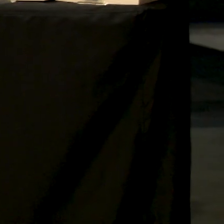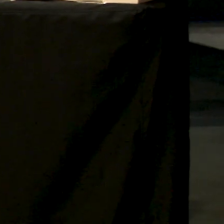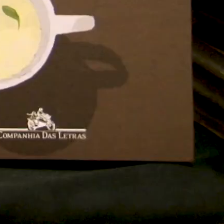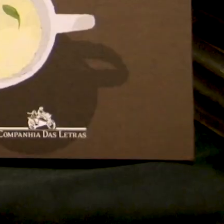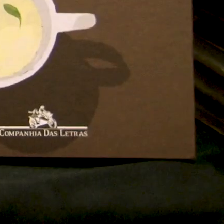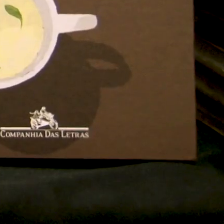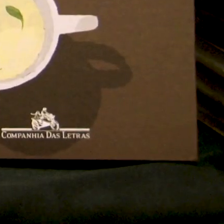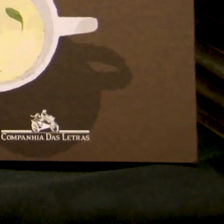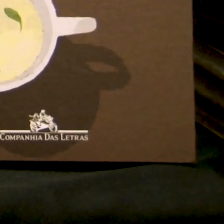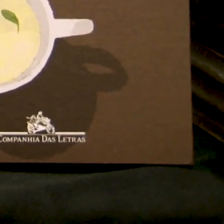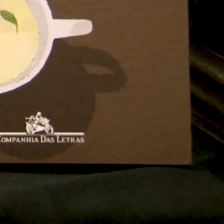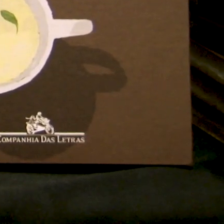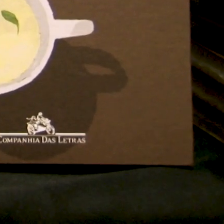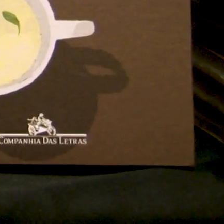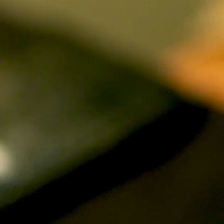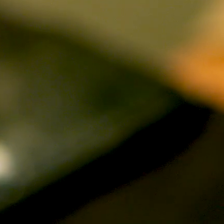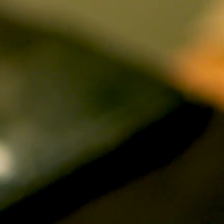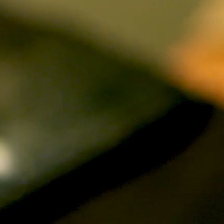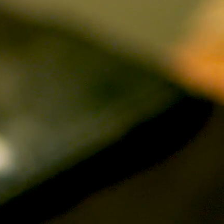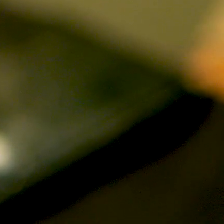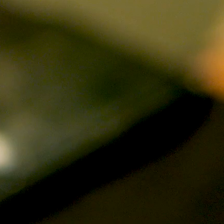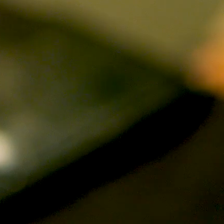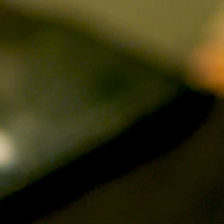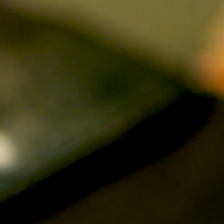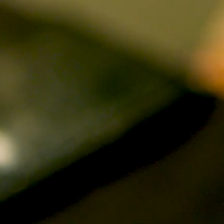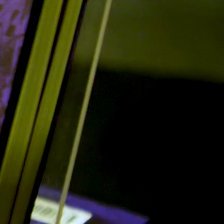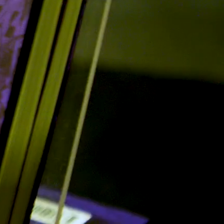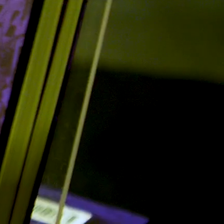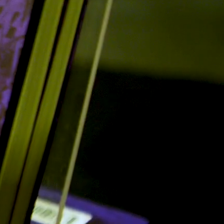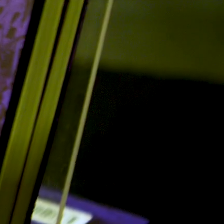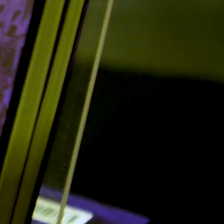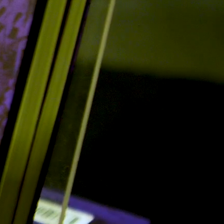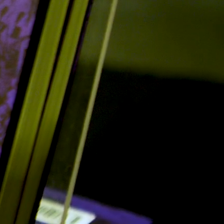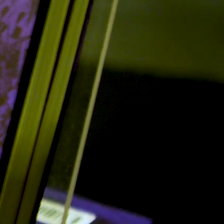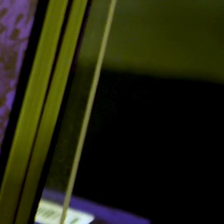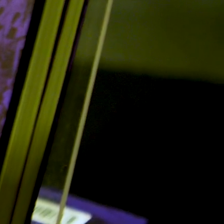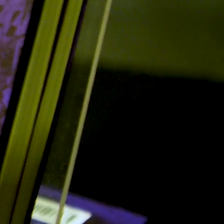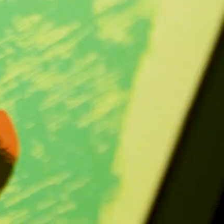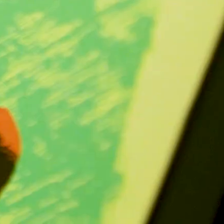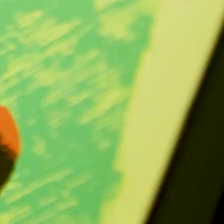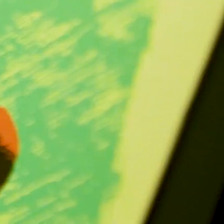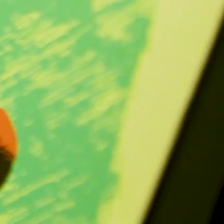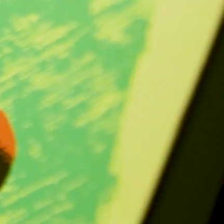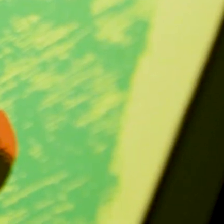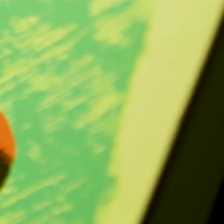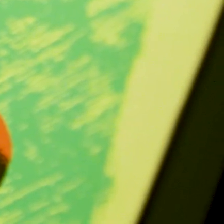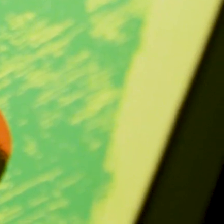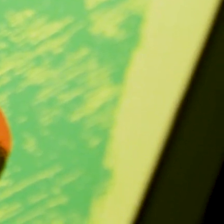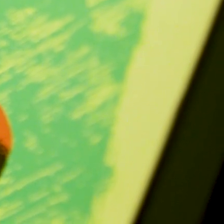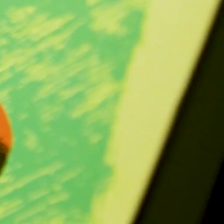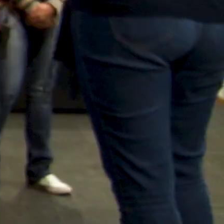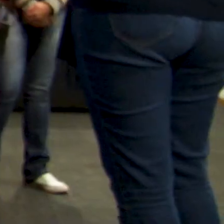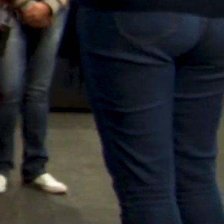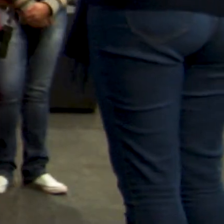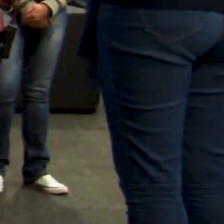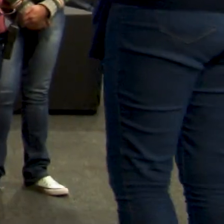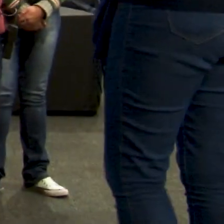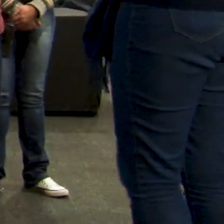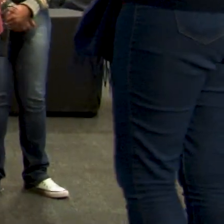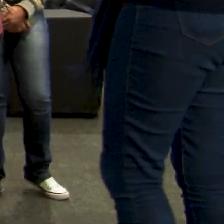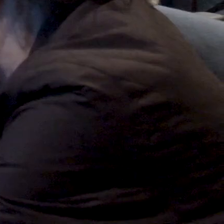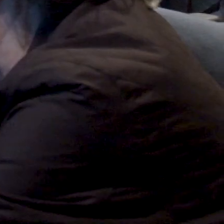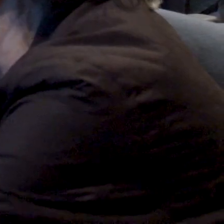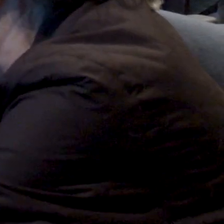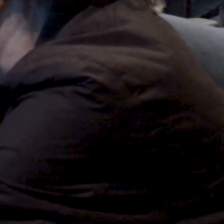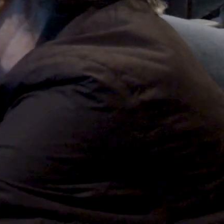Exposição de livros de Eliana Alves Cruz. Solitária, Nada Digo de Ti, que em ti não veja e Água de Barrela. Cartaz do evento